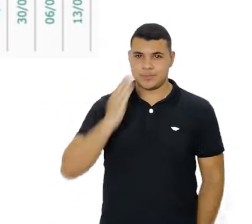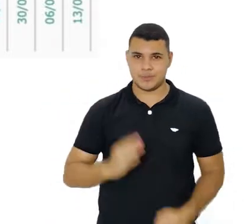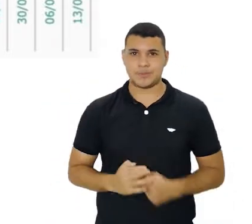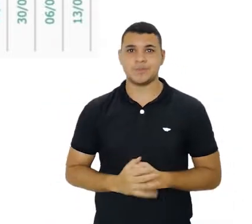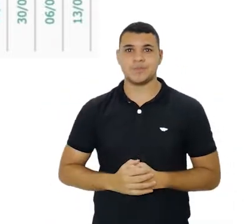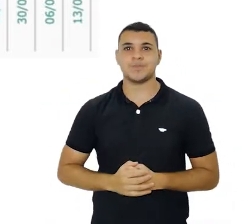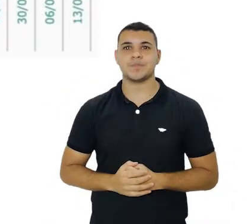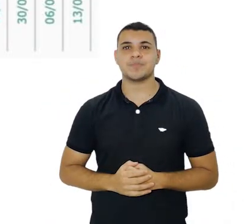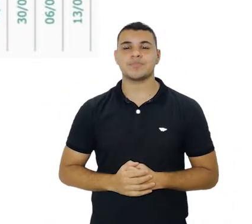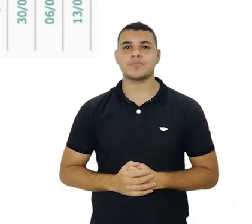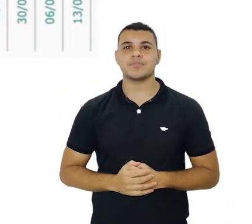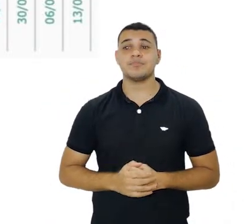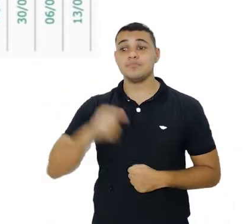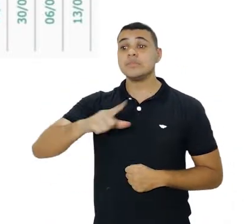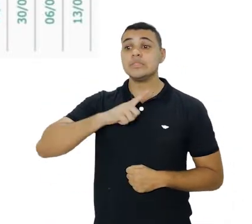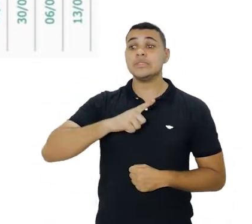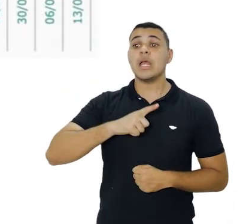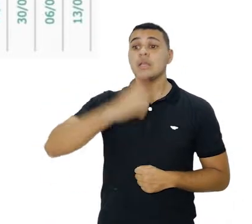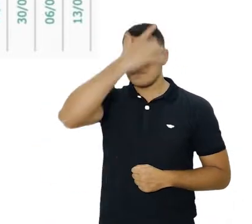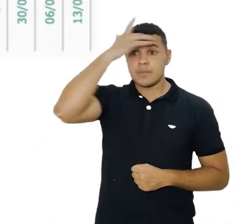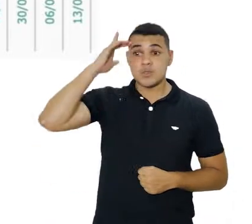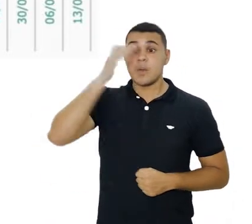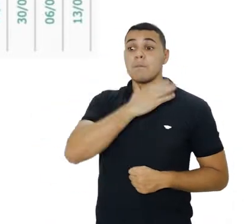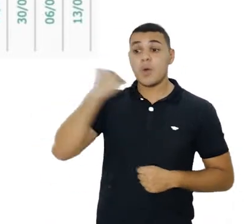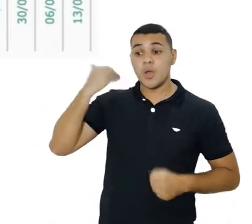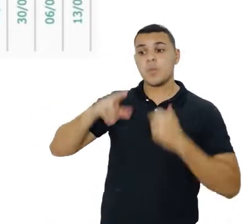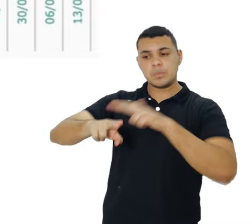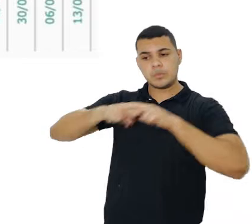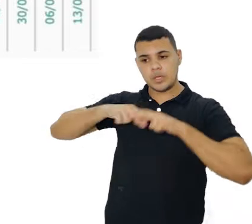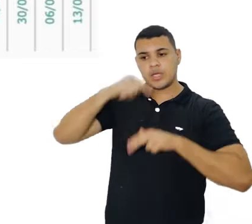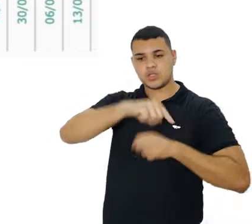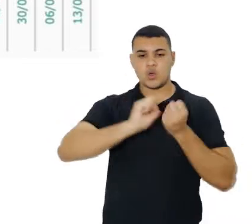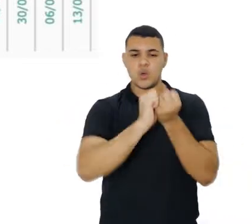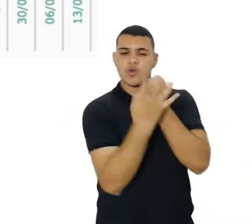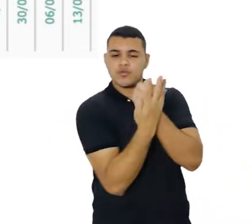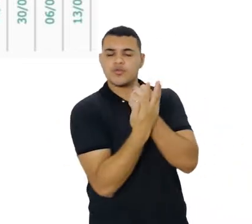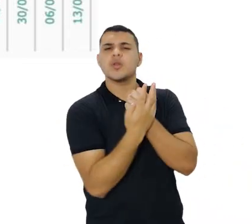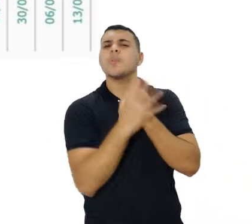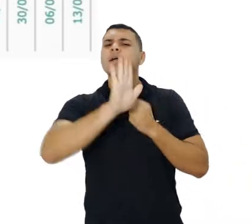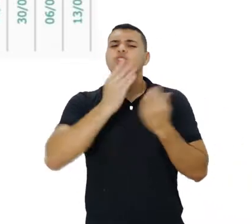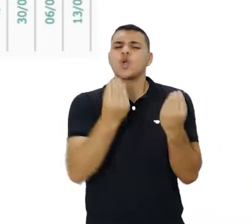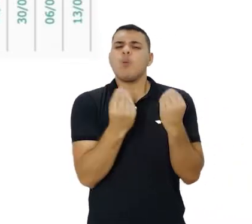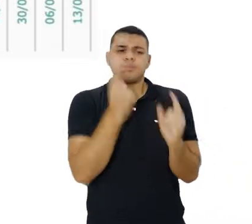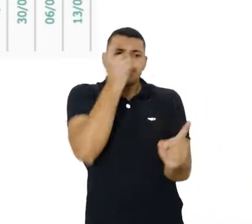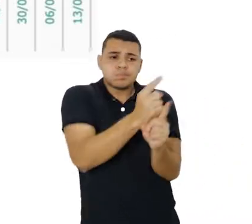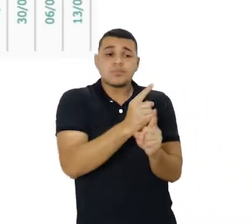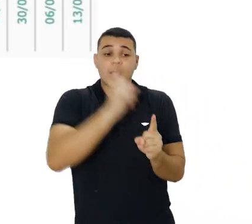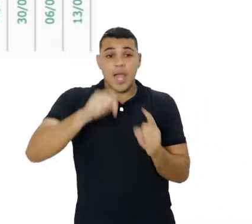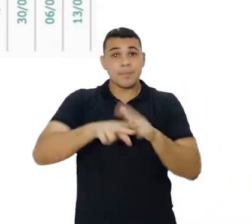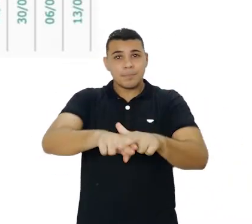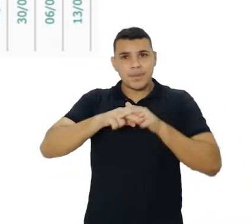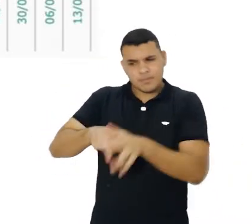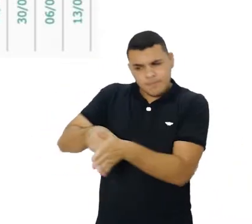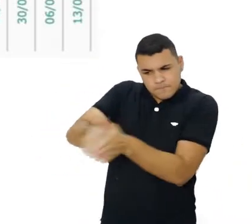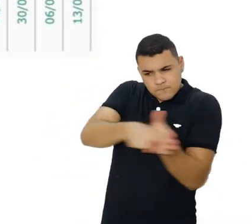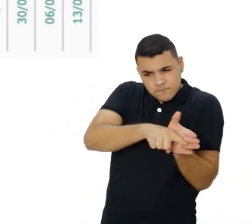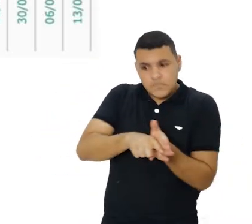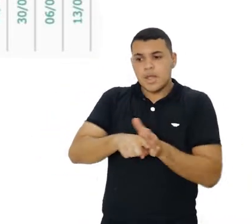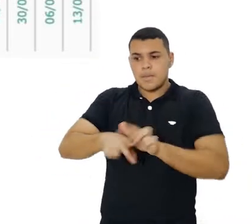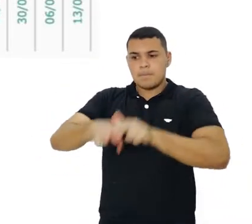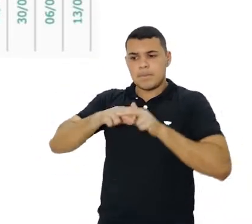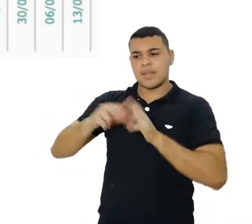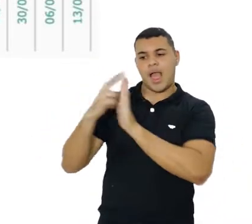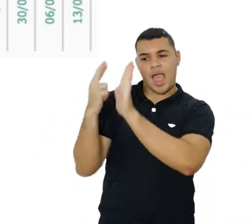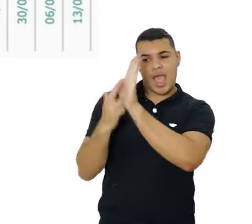Brasil, né? Óbitos que foram confirmados a partir da investigação dos casos notificados, de acordo